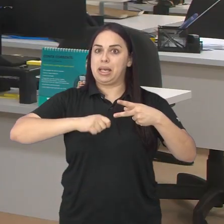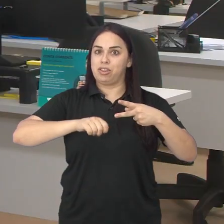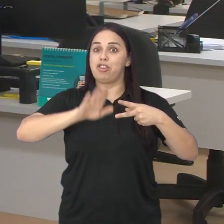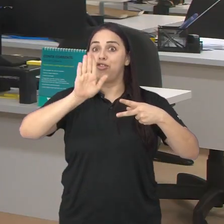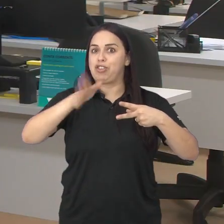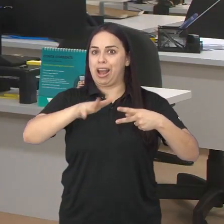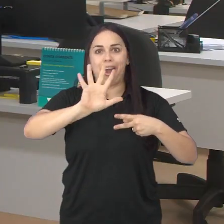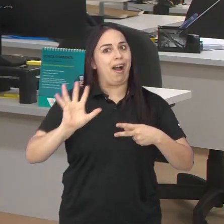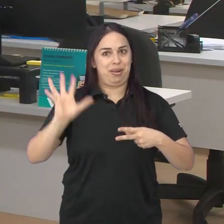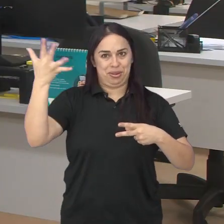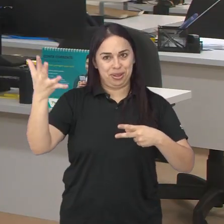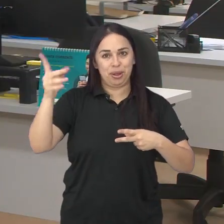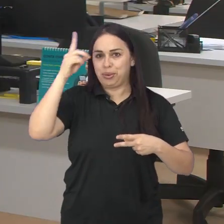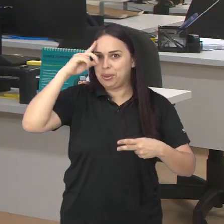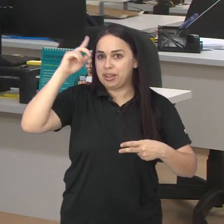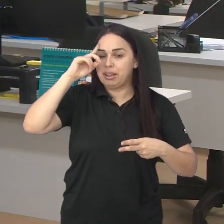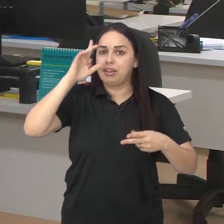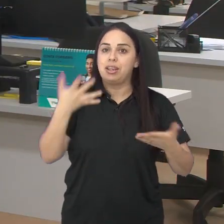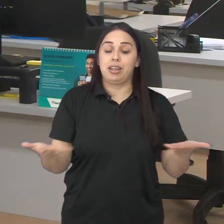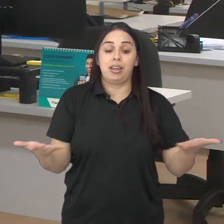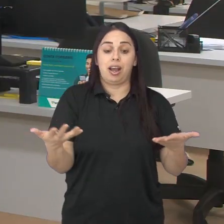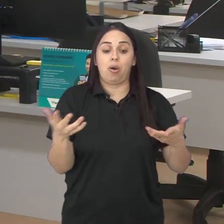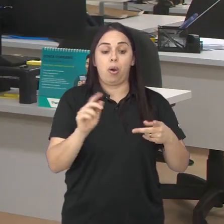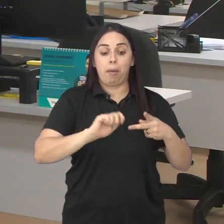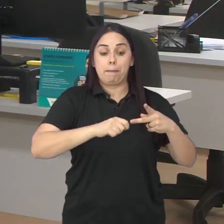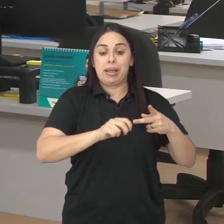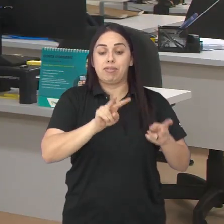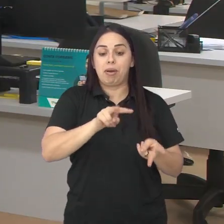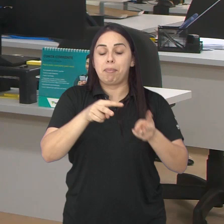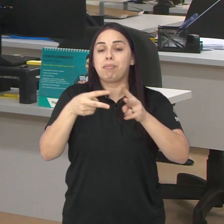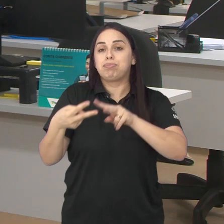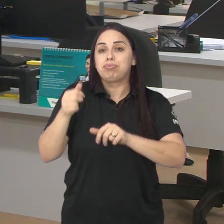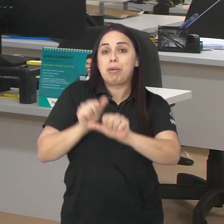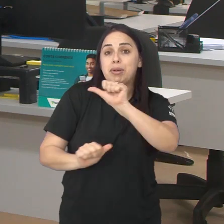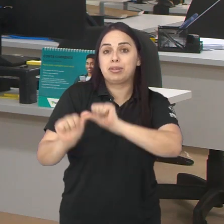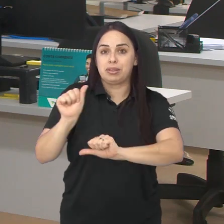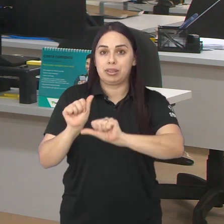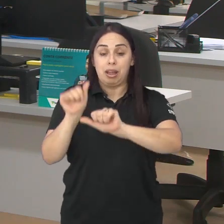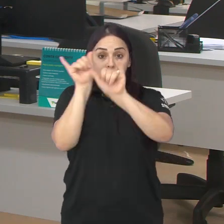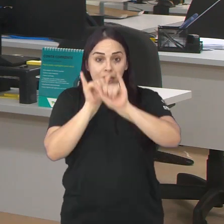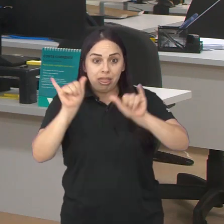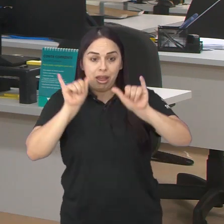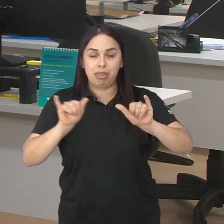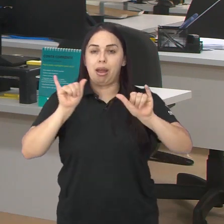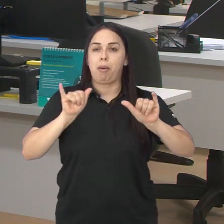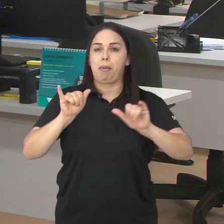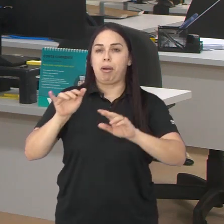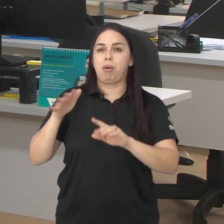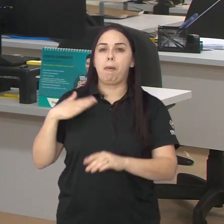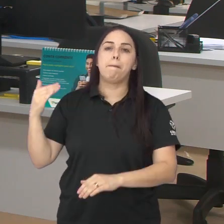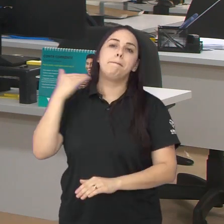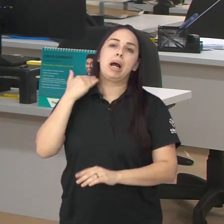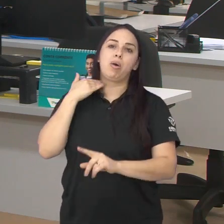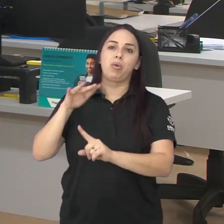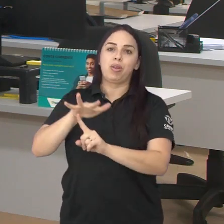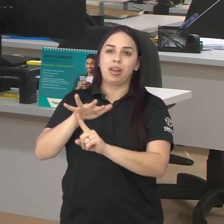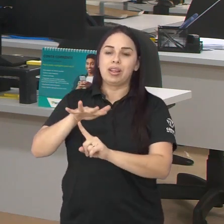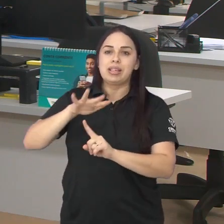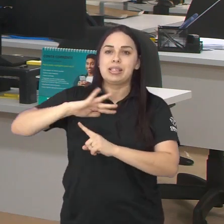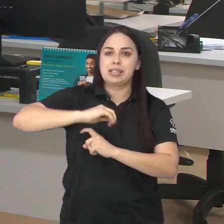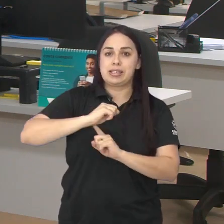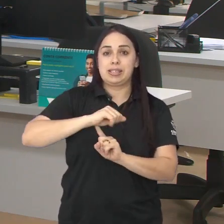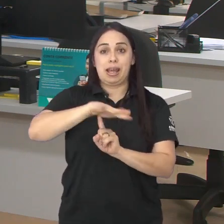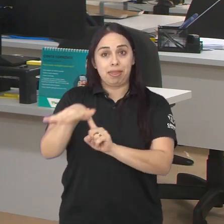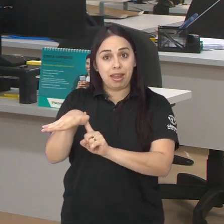uma realidade no nosso dia a dia e terá mudanças em 2023. Foi anunciado pelo Banco Central